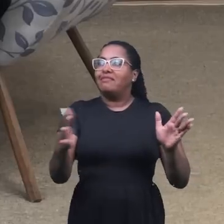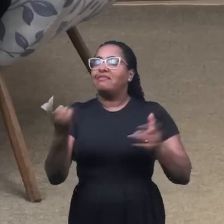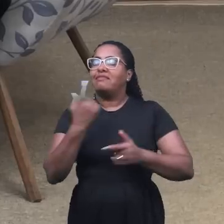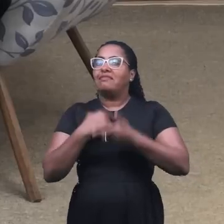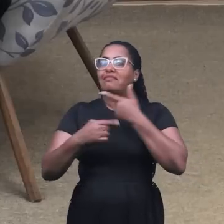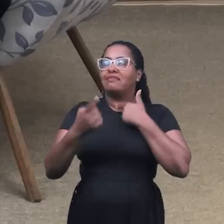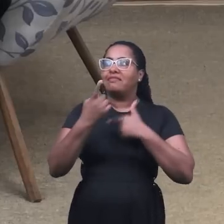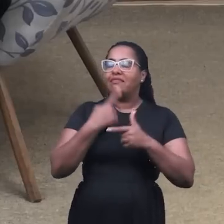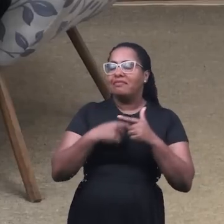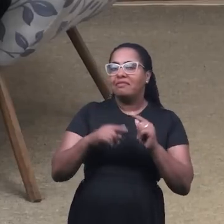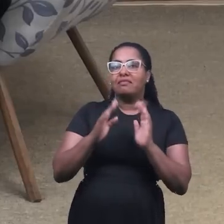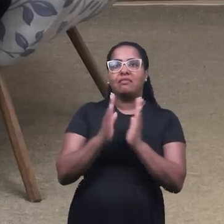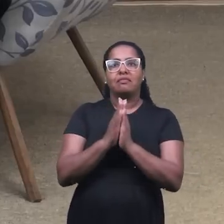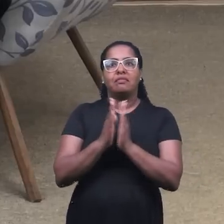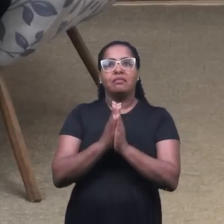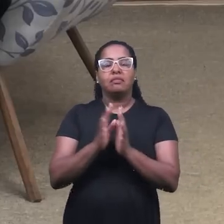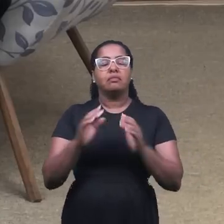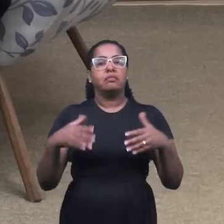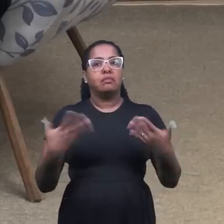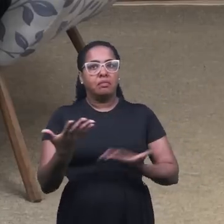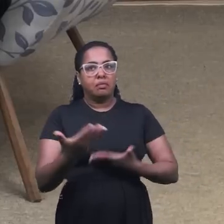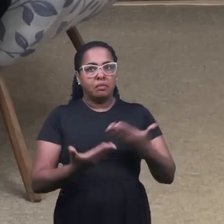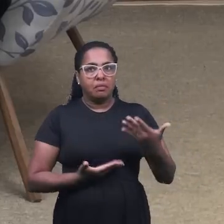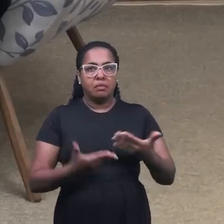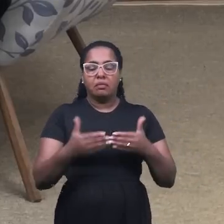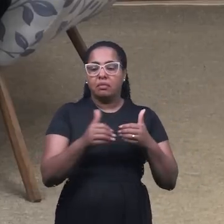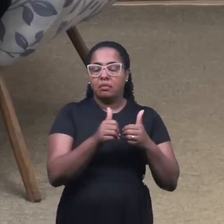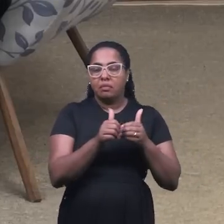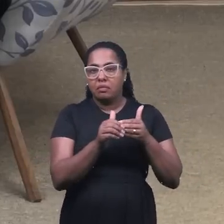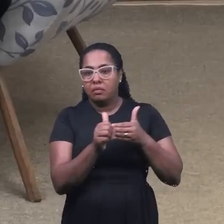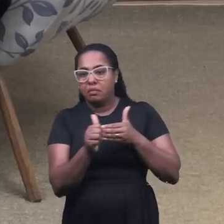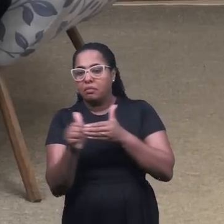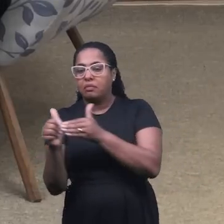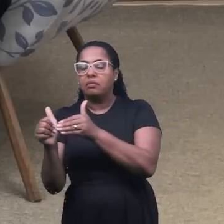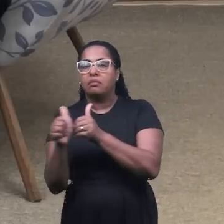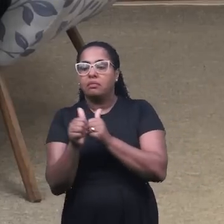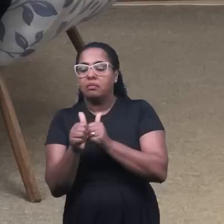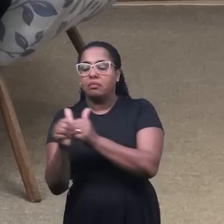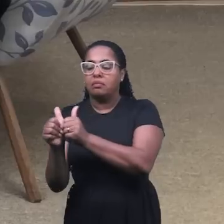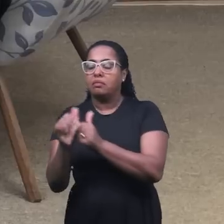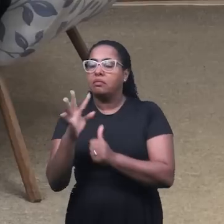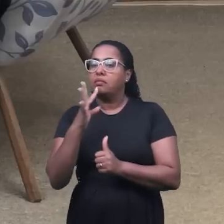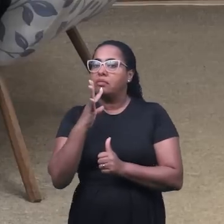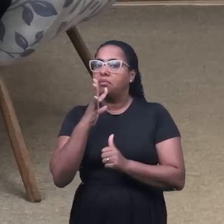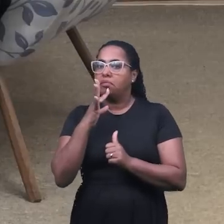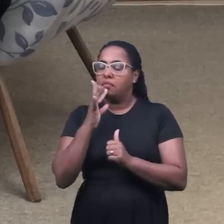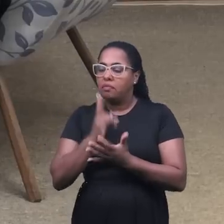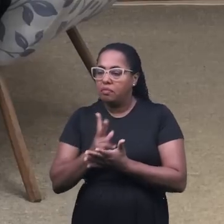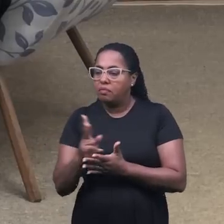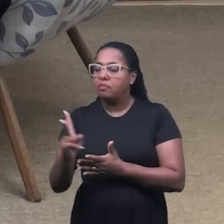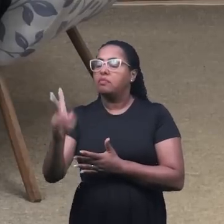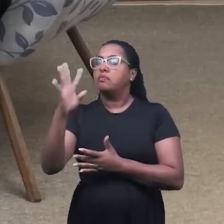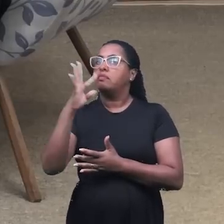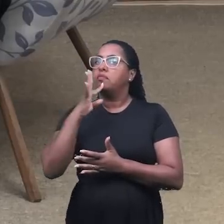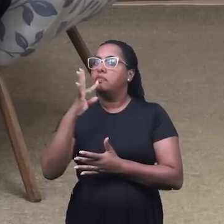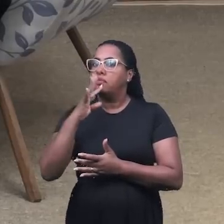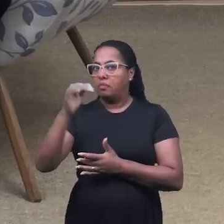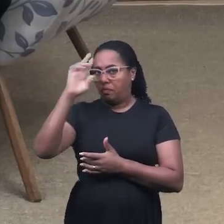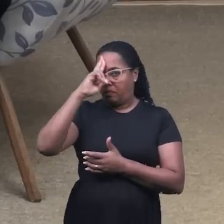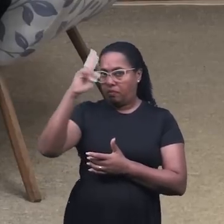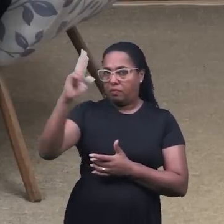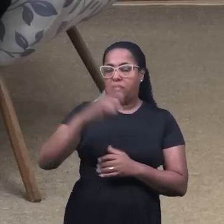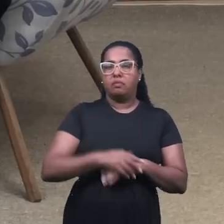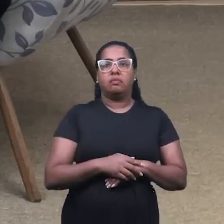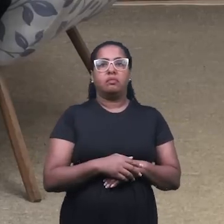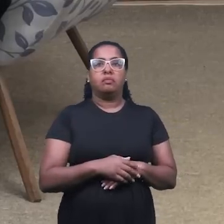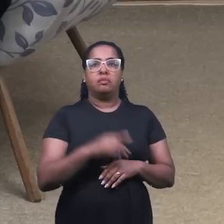É servir, seguir e conhecer ao Senhor e prosseguir conhecendo ao Senhor, como diz o texto bíblico. Acho que seria